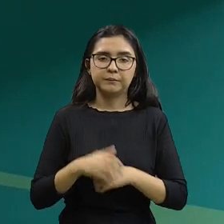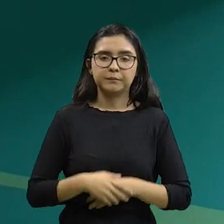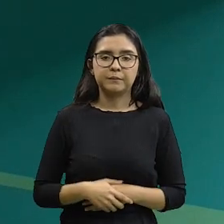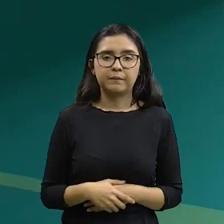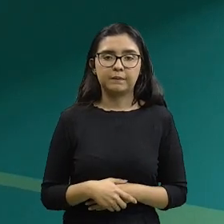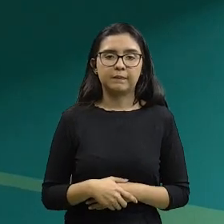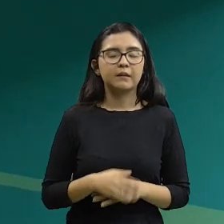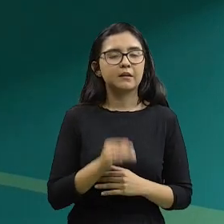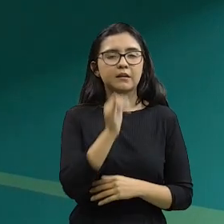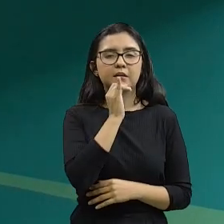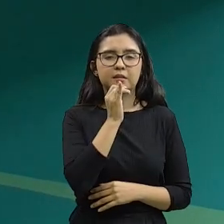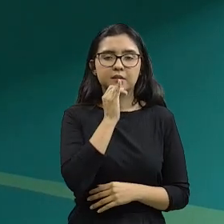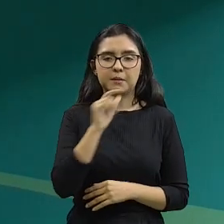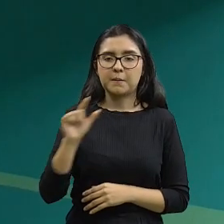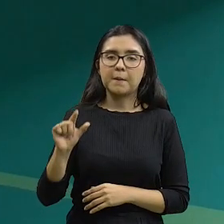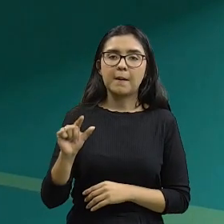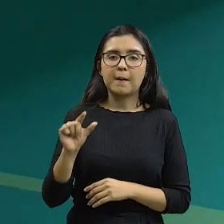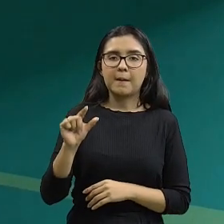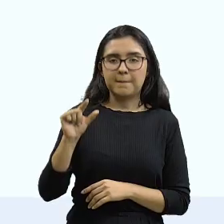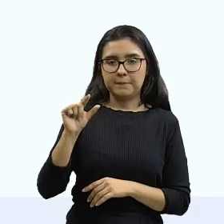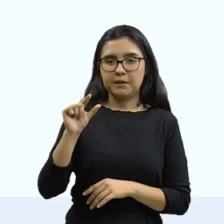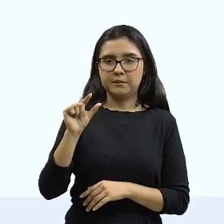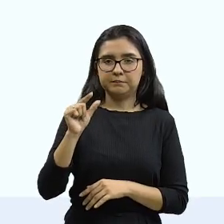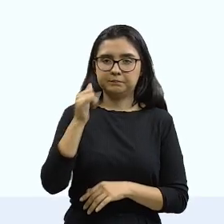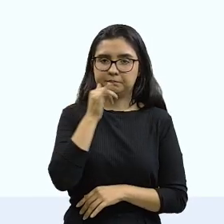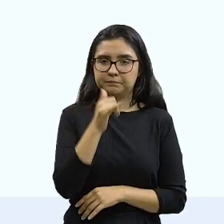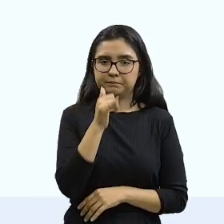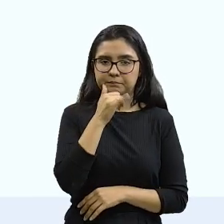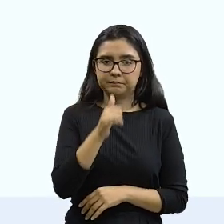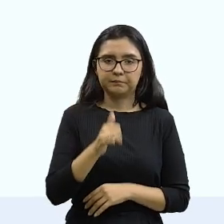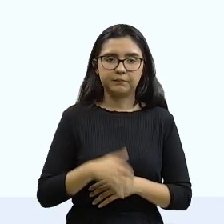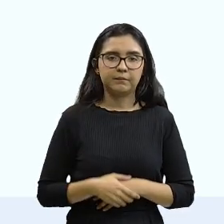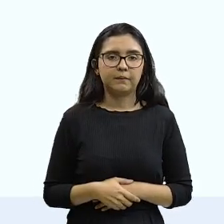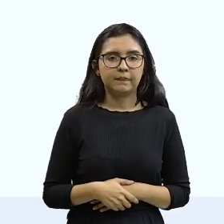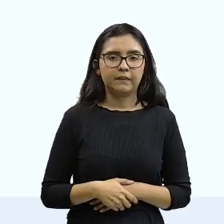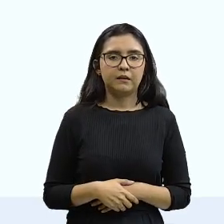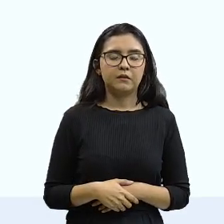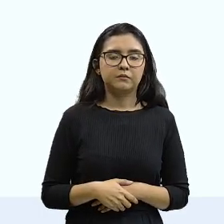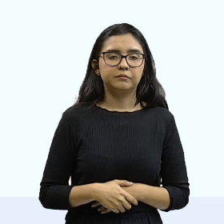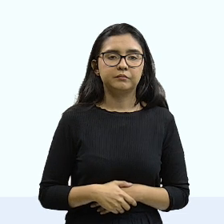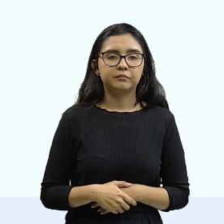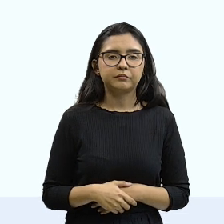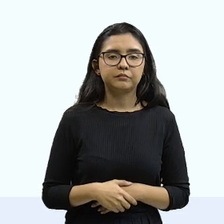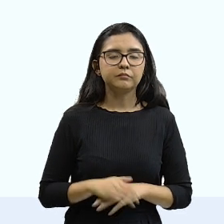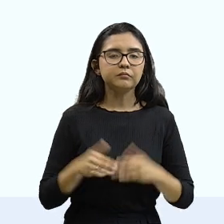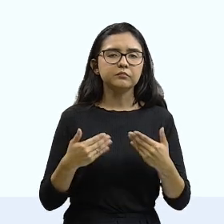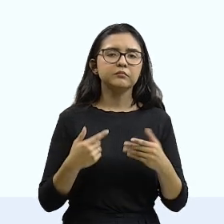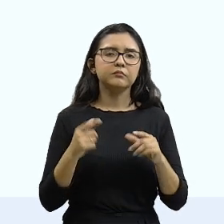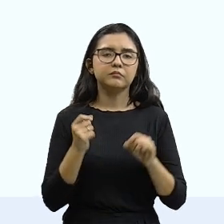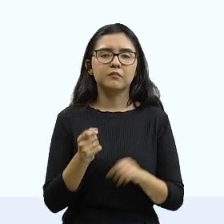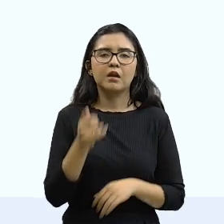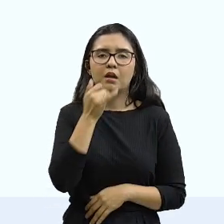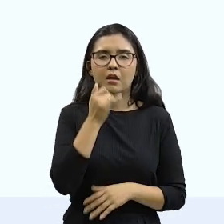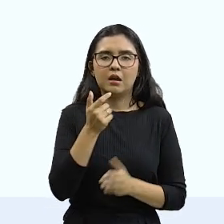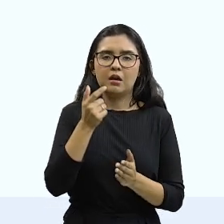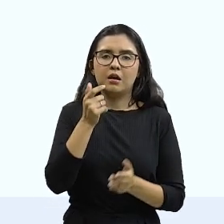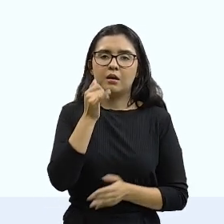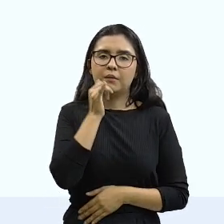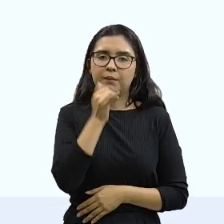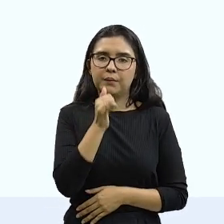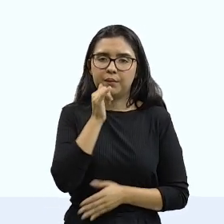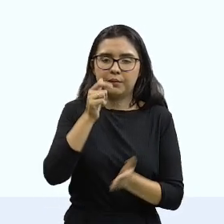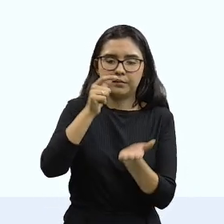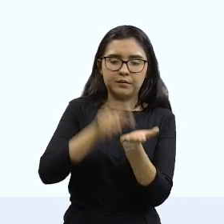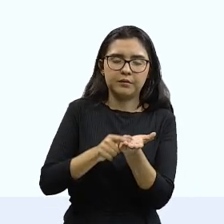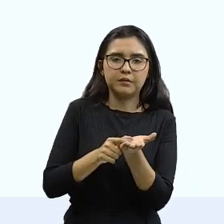Exemplo, pilhas e baterias. Uma pilha, uma bateria se descarrega. Como uma pilha e uma